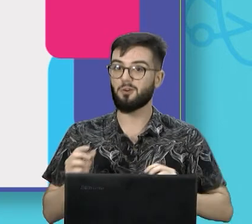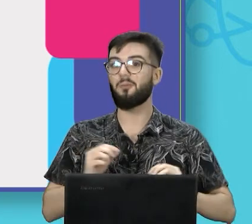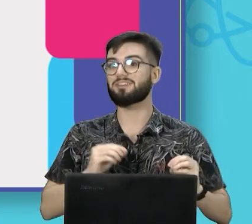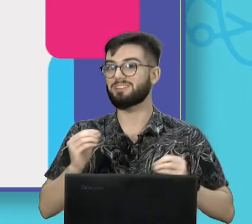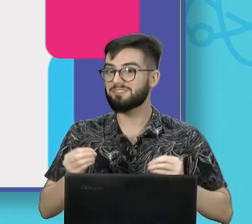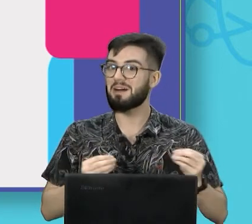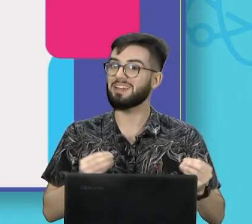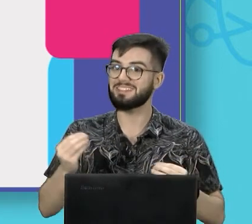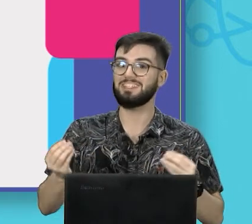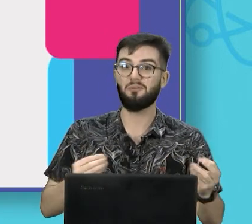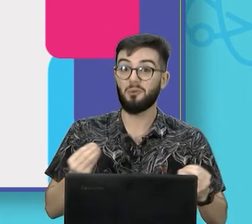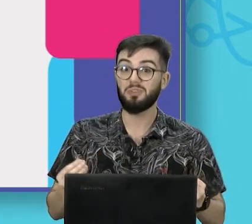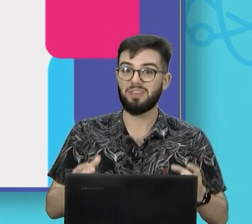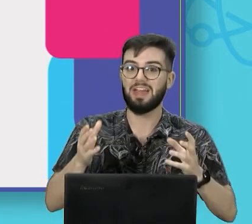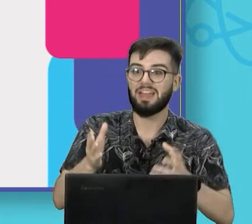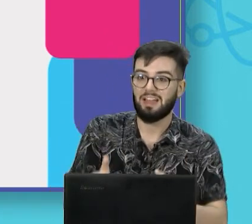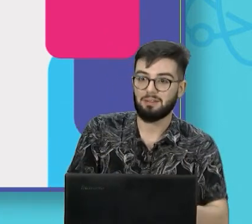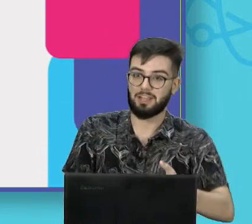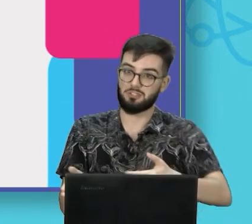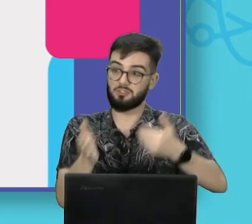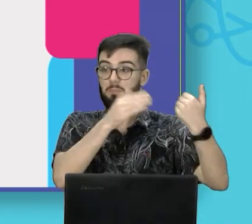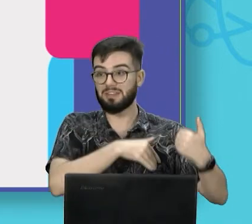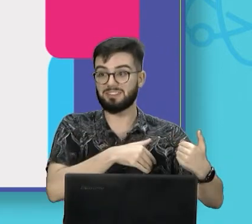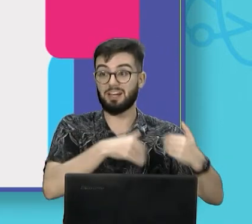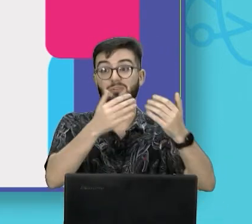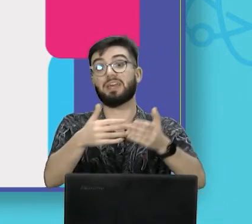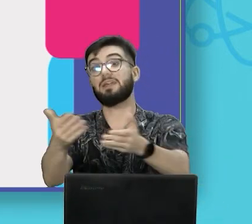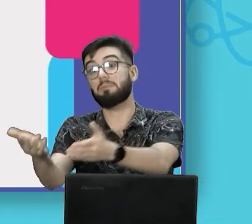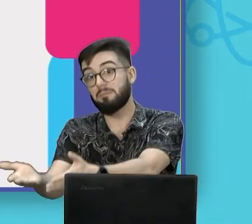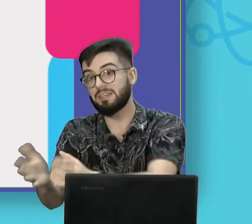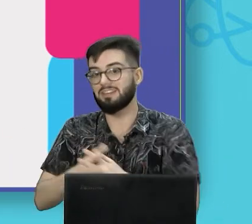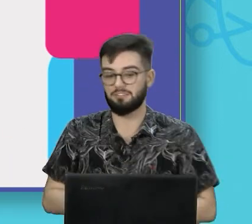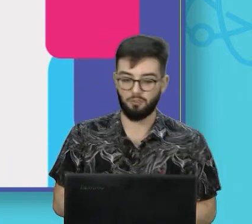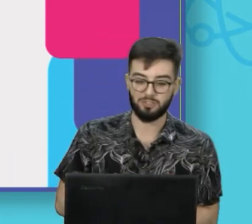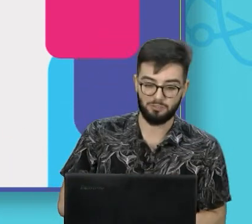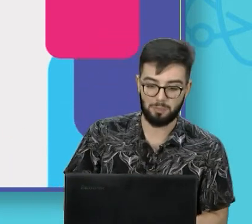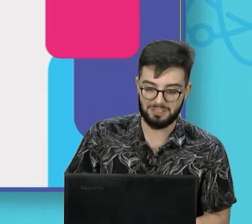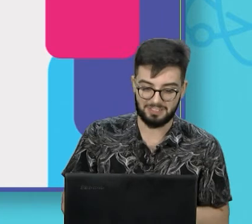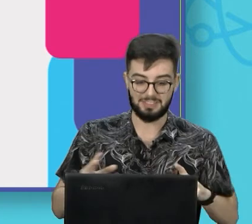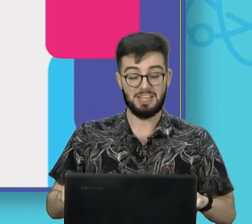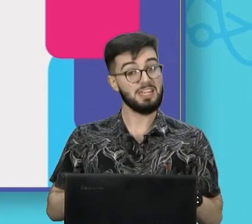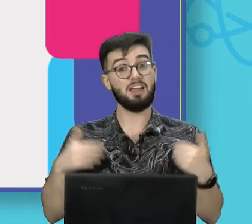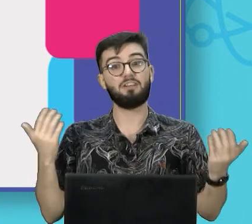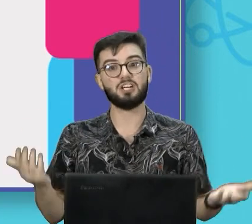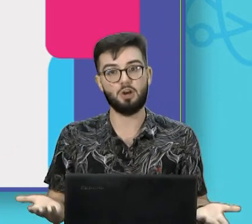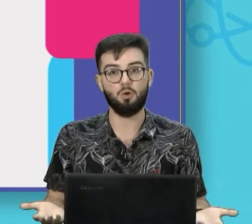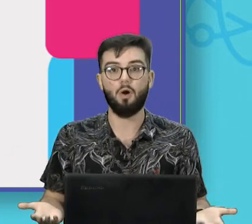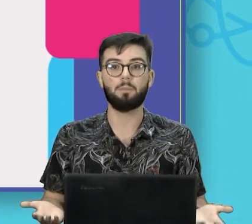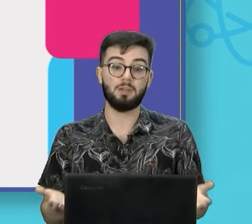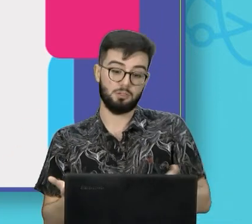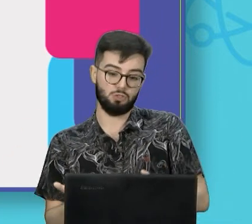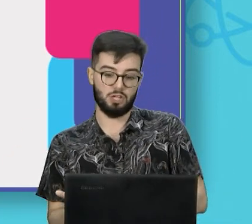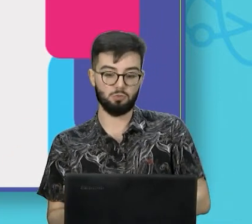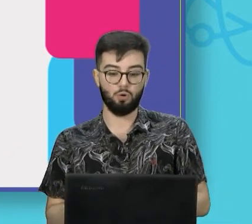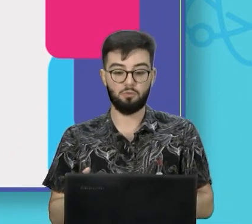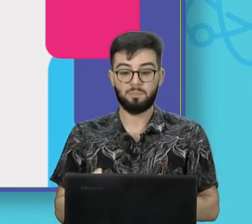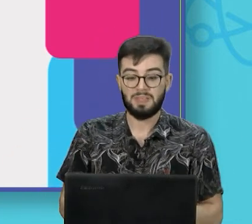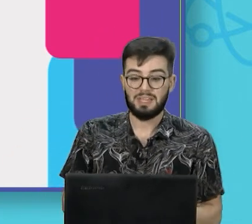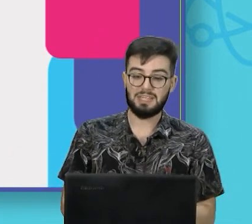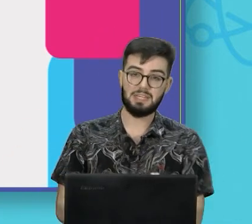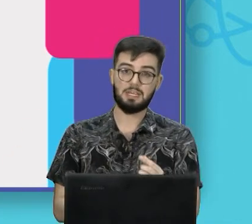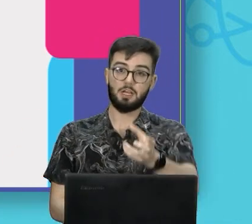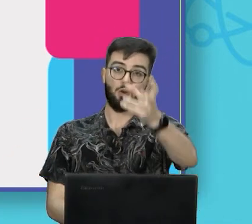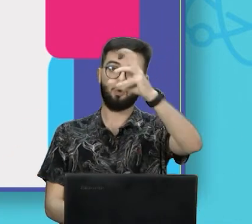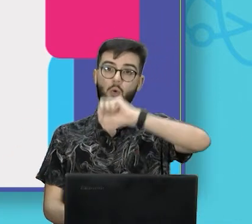perceba com as coisas parece que não mudam né questões do passado que ainda permanecem fortes no presente e vagas dá o golpe do estado